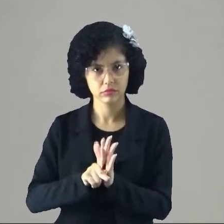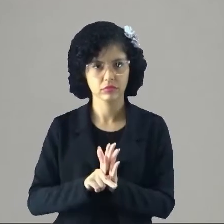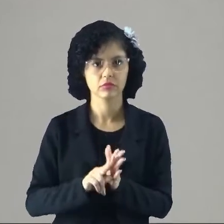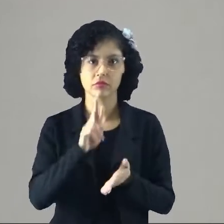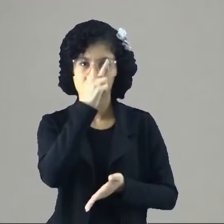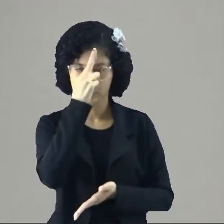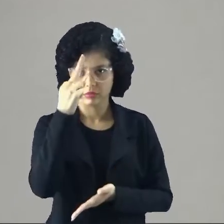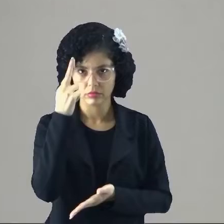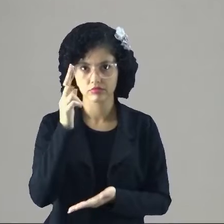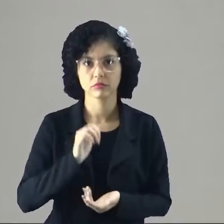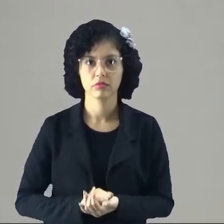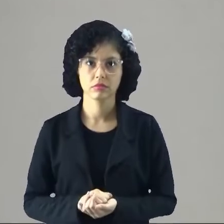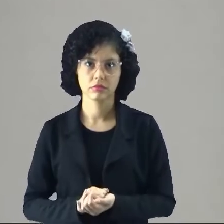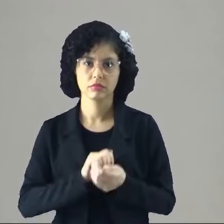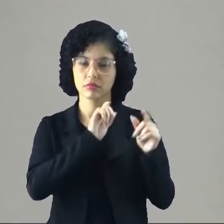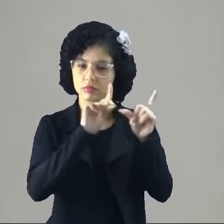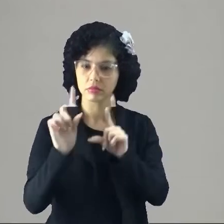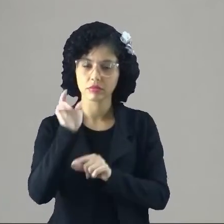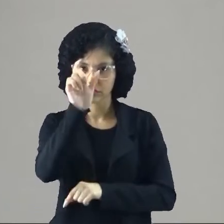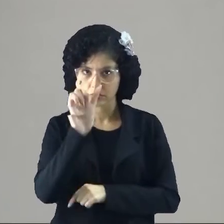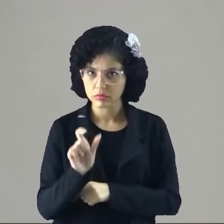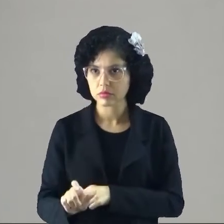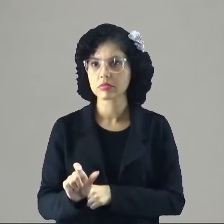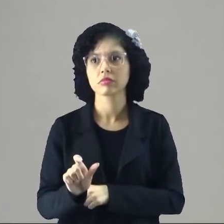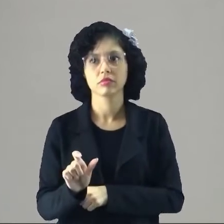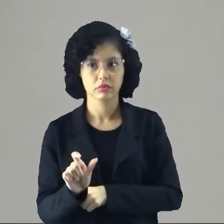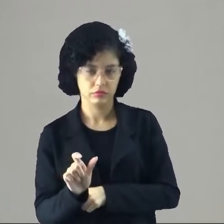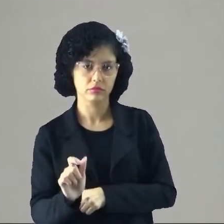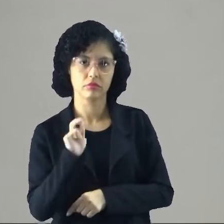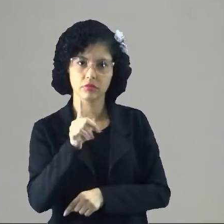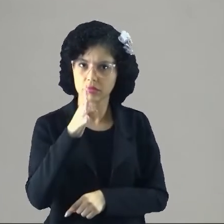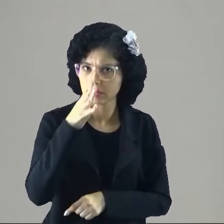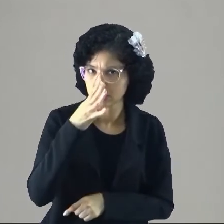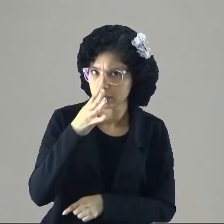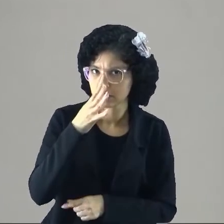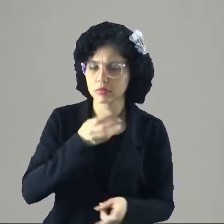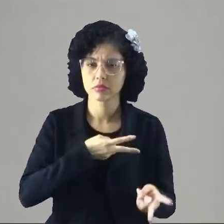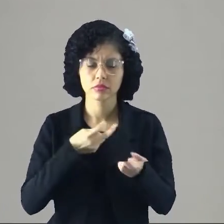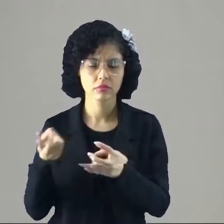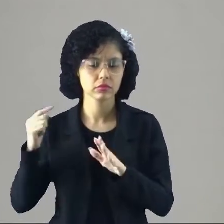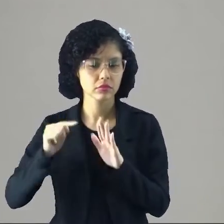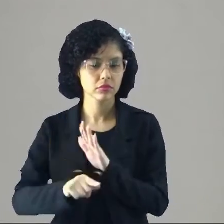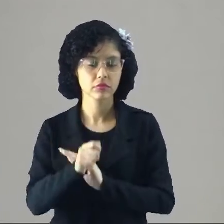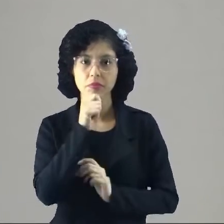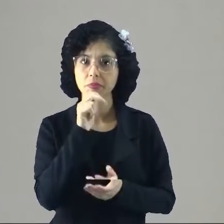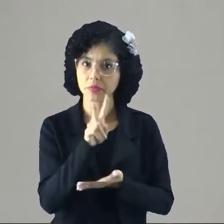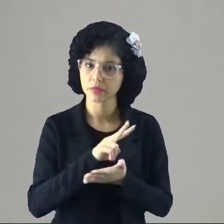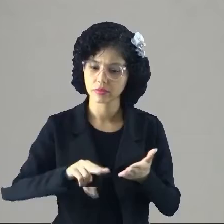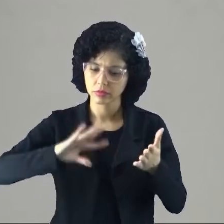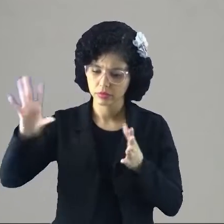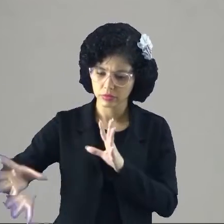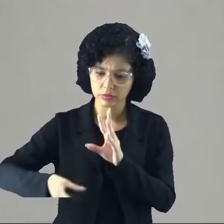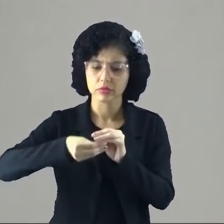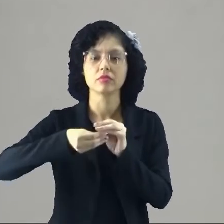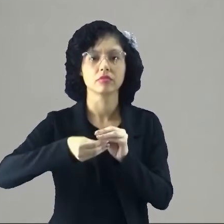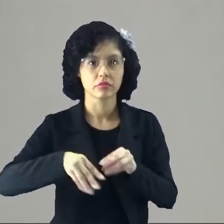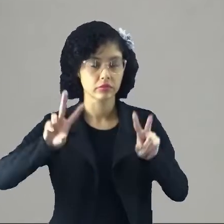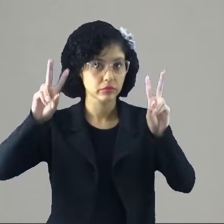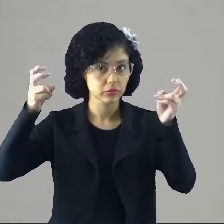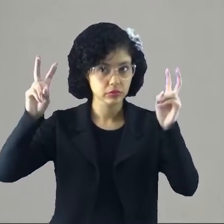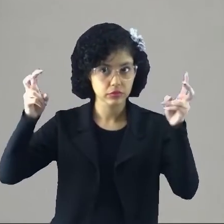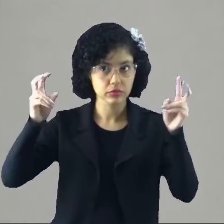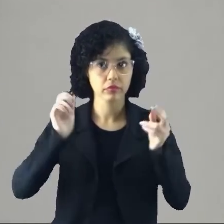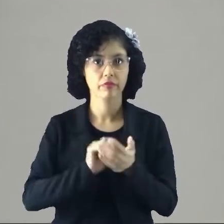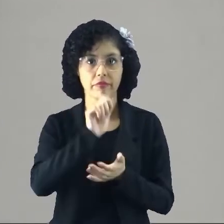quadrinho dessa personagem. Seria interessante vocês fazerem um adendo aí, uma leitura complementar sobre